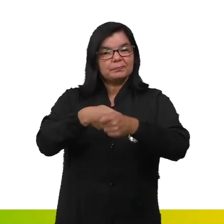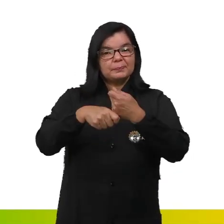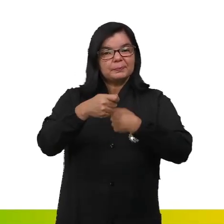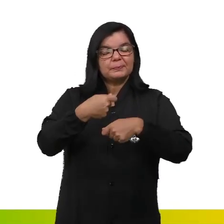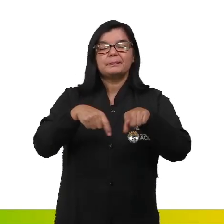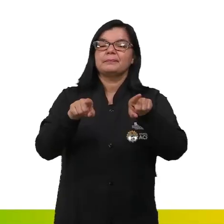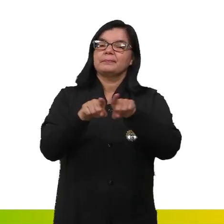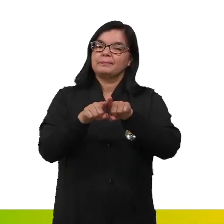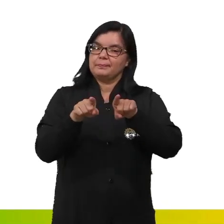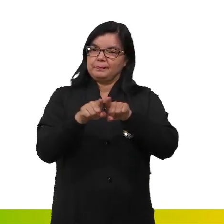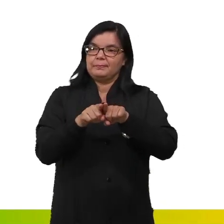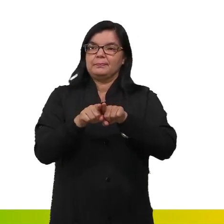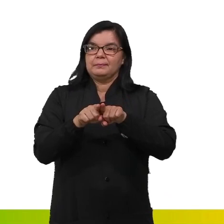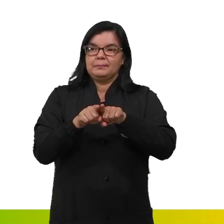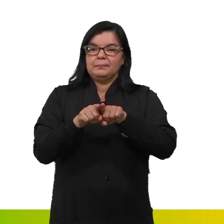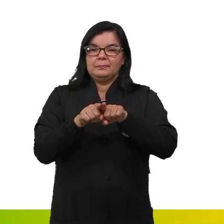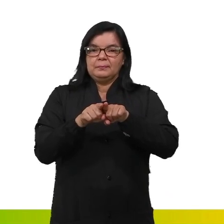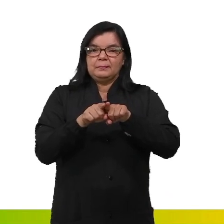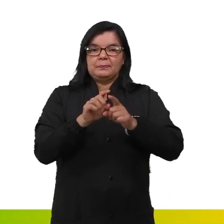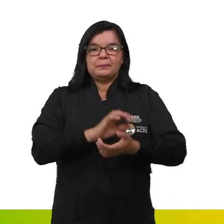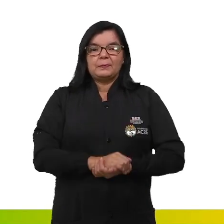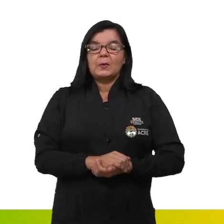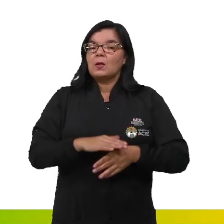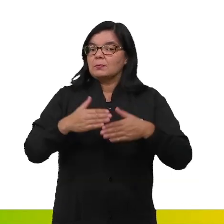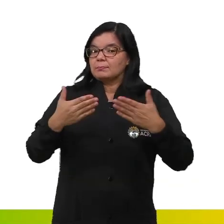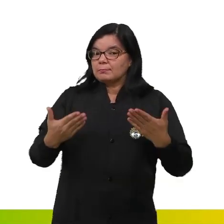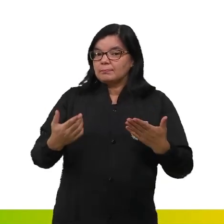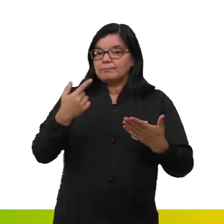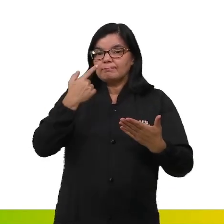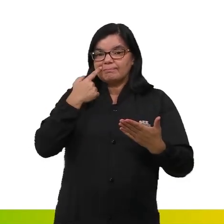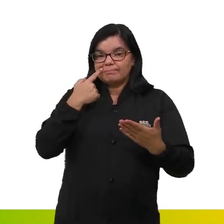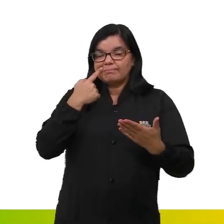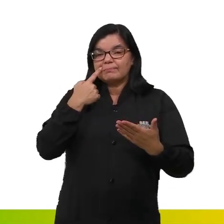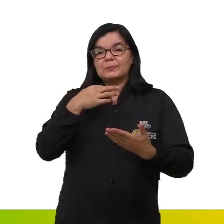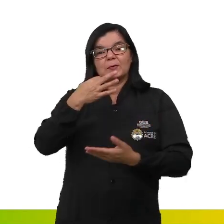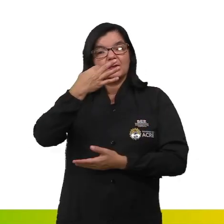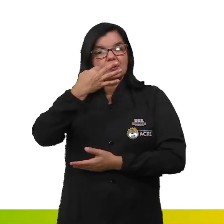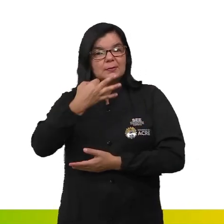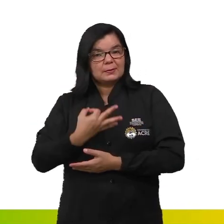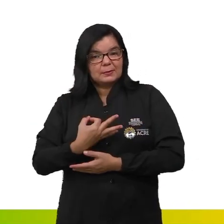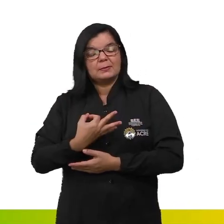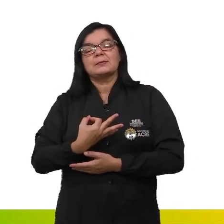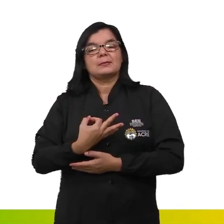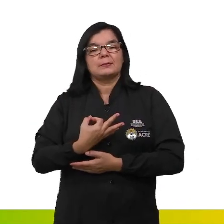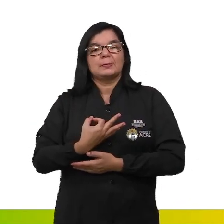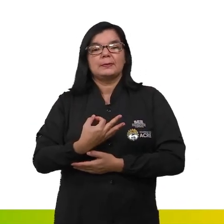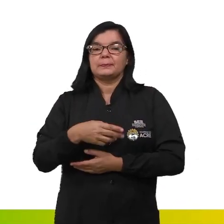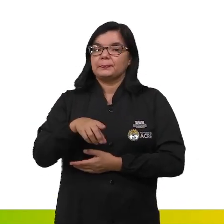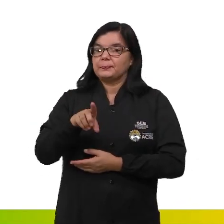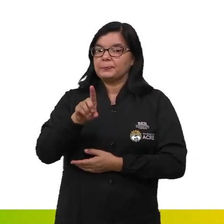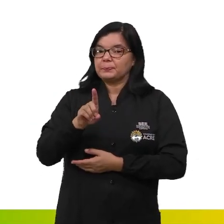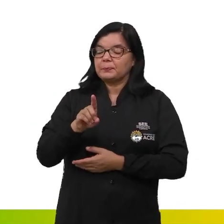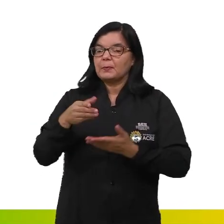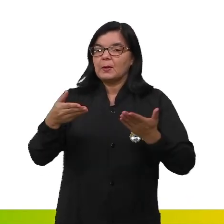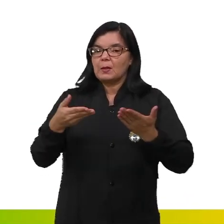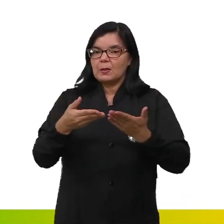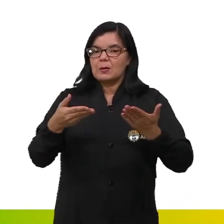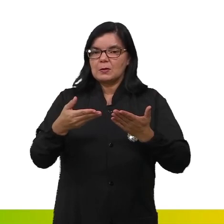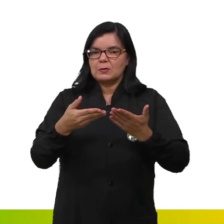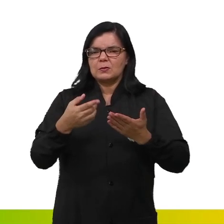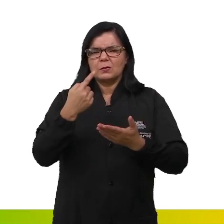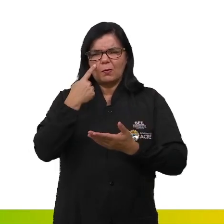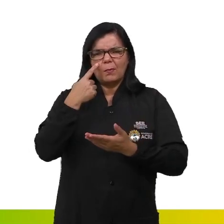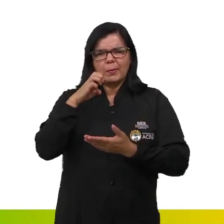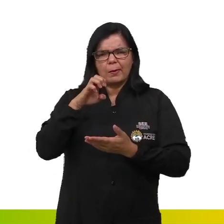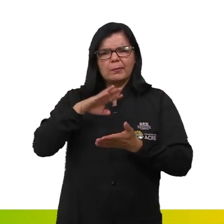consideração também a economia. Logo, chegamos à alternativa correta, que é a letra D. Agora, vamos para E, só para a